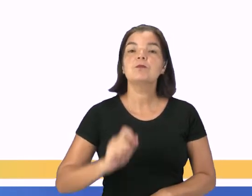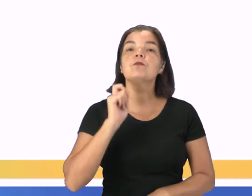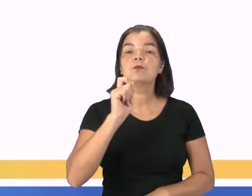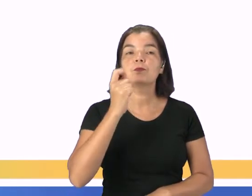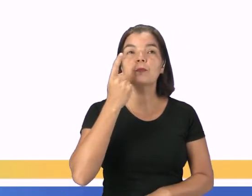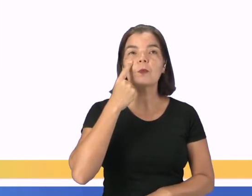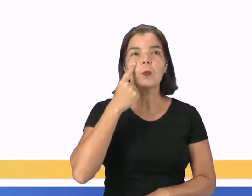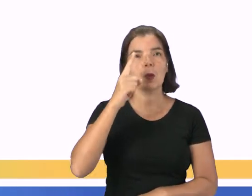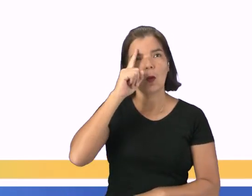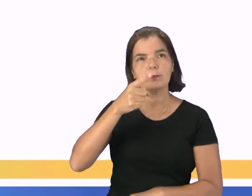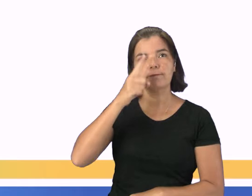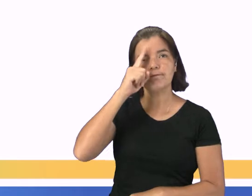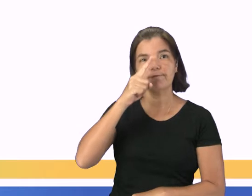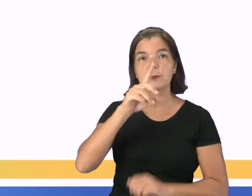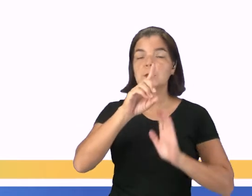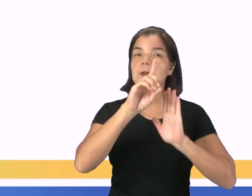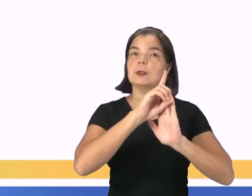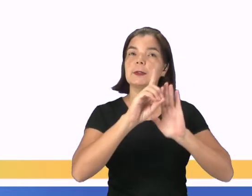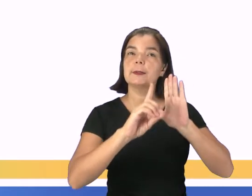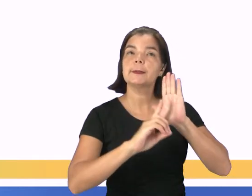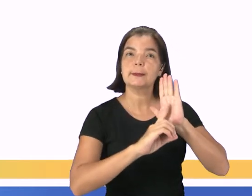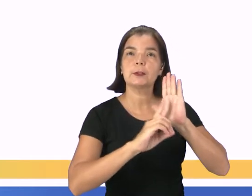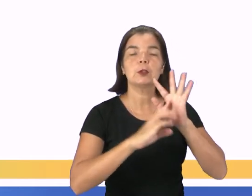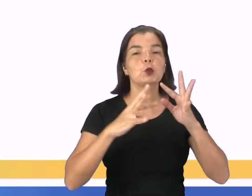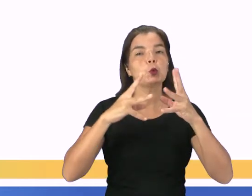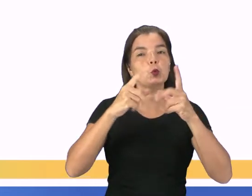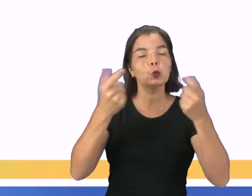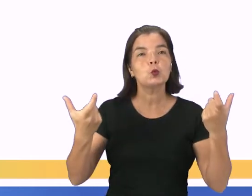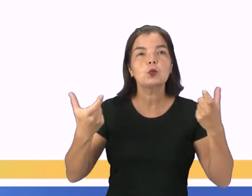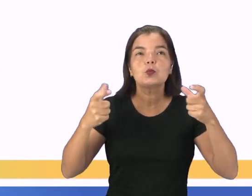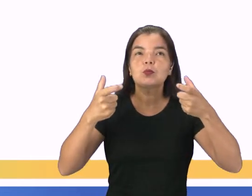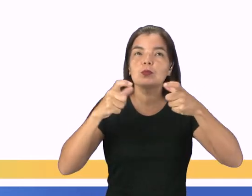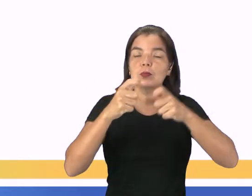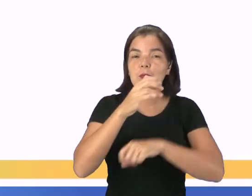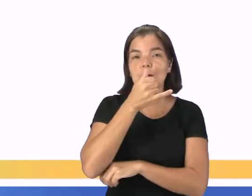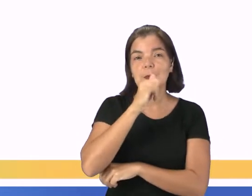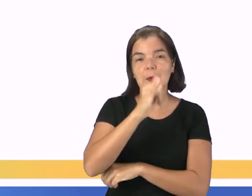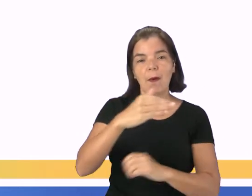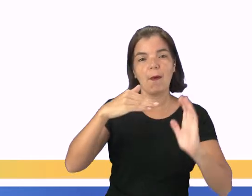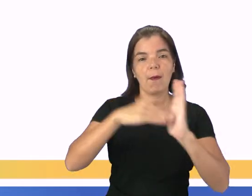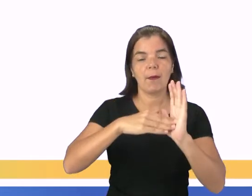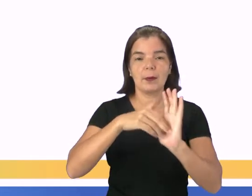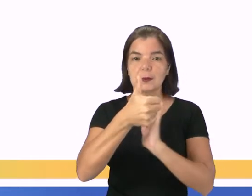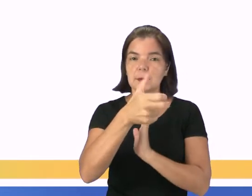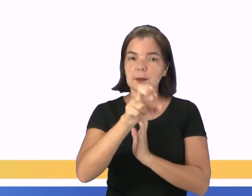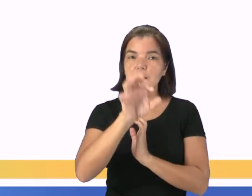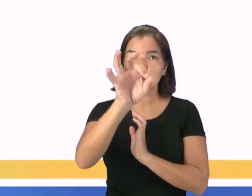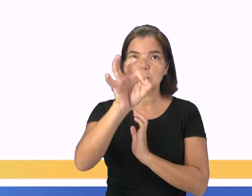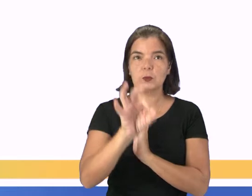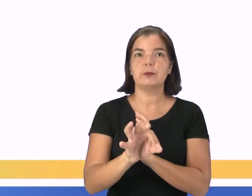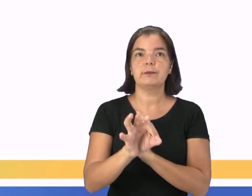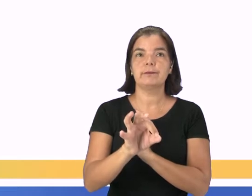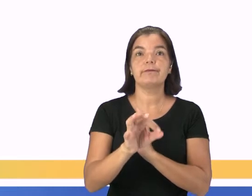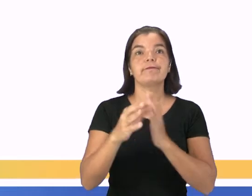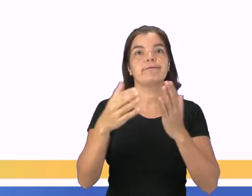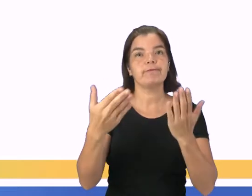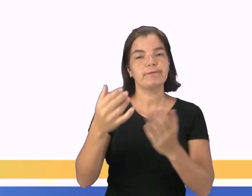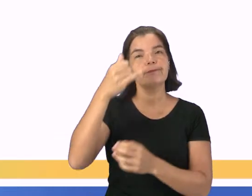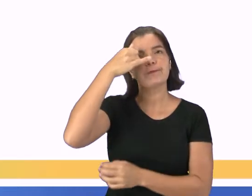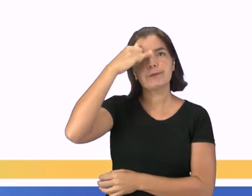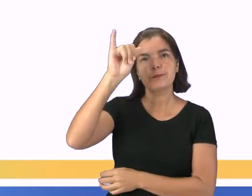medida provisória decretando que todos reduzam o consumo de energia em até 15%. Essa